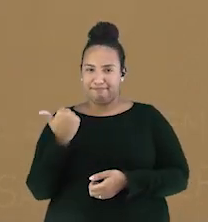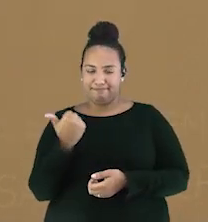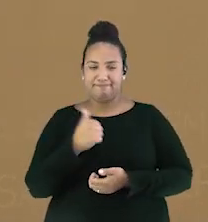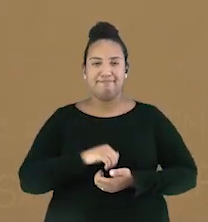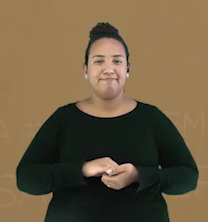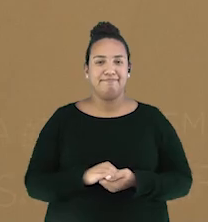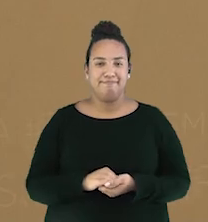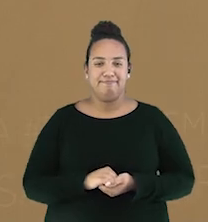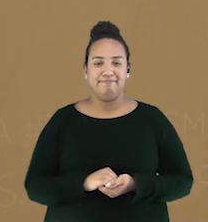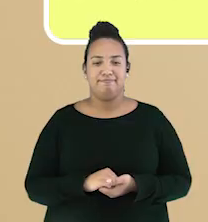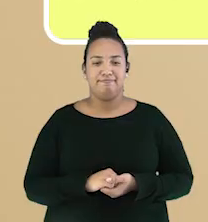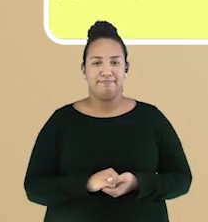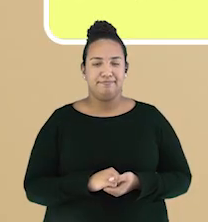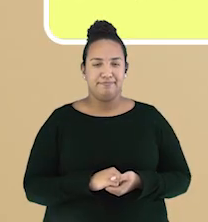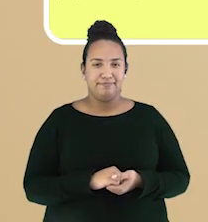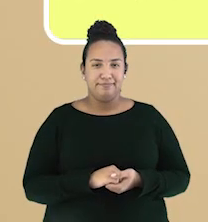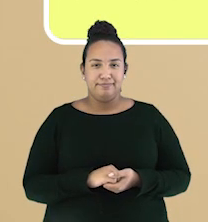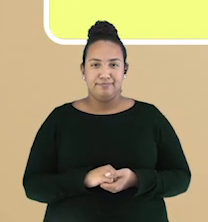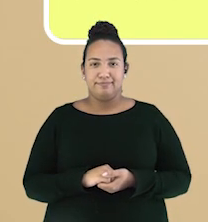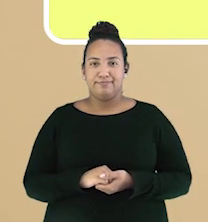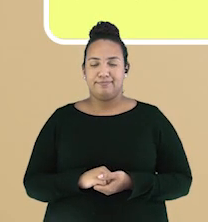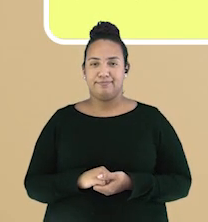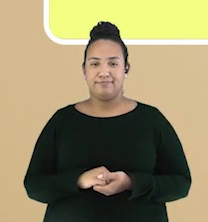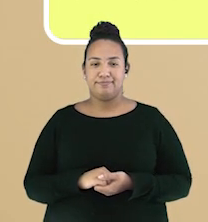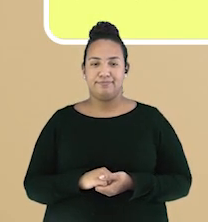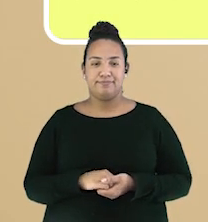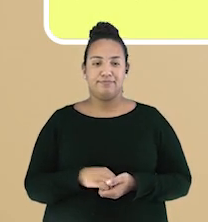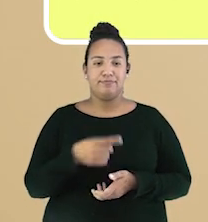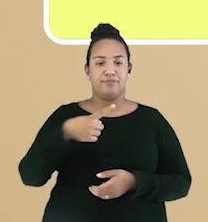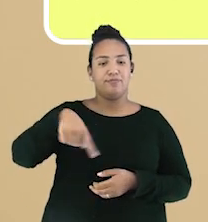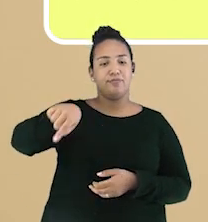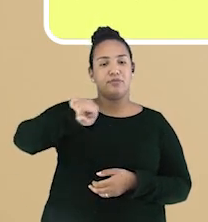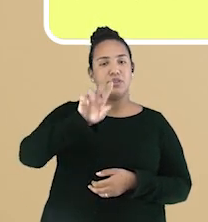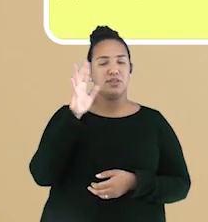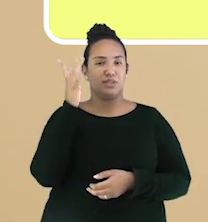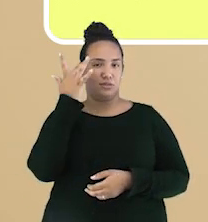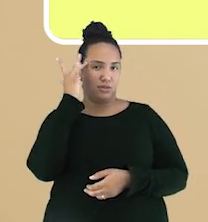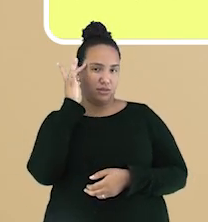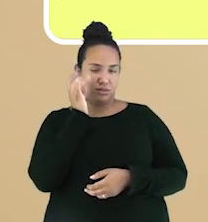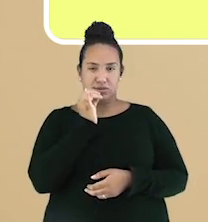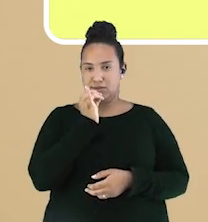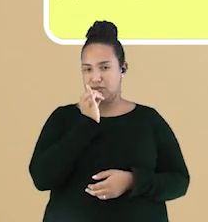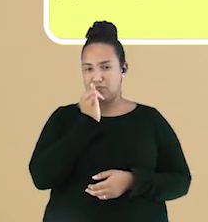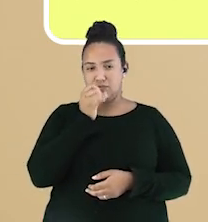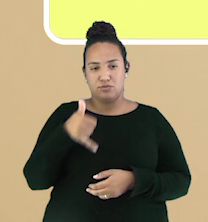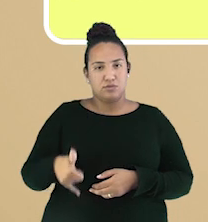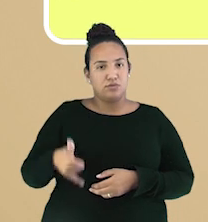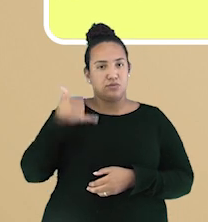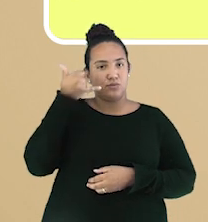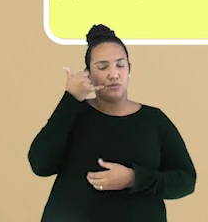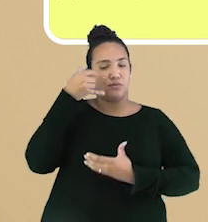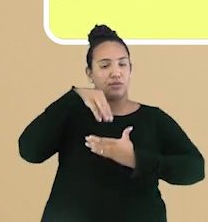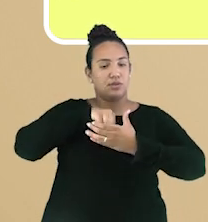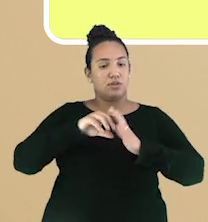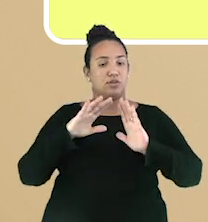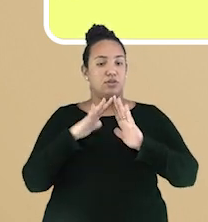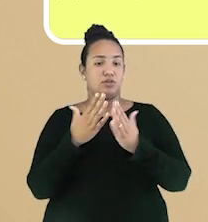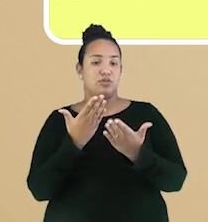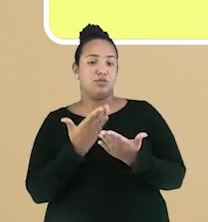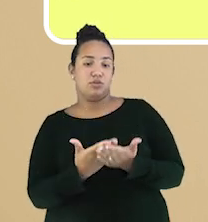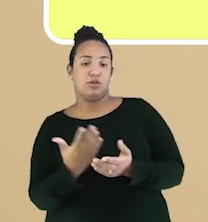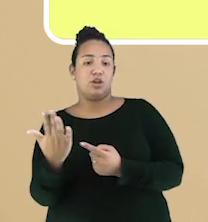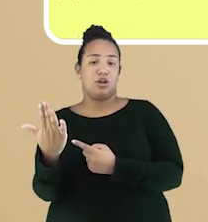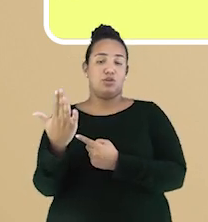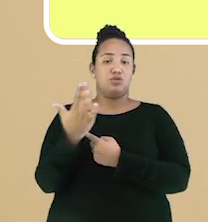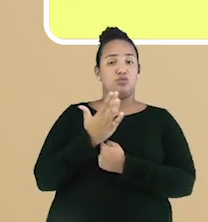comigo! Você acha que o uso do celular na escola facilita ou atrapalha a sua